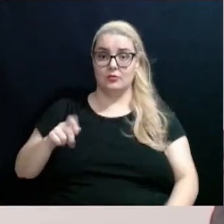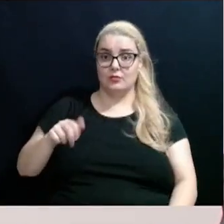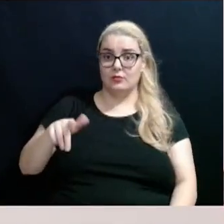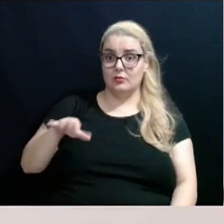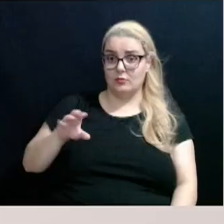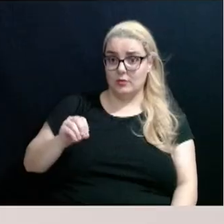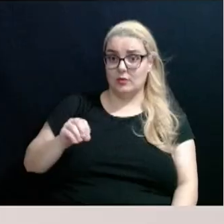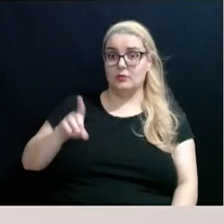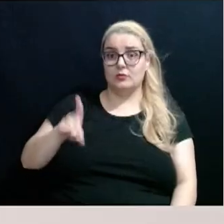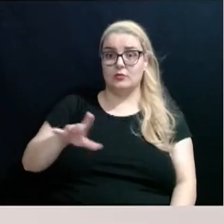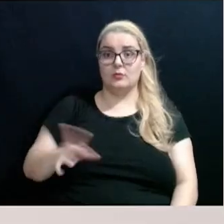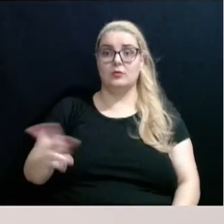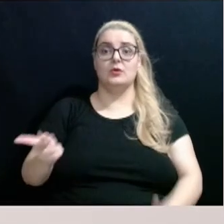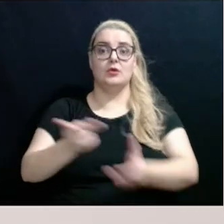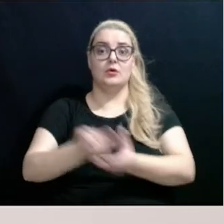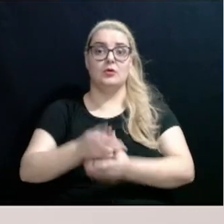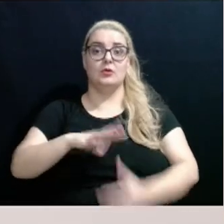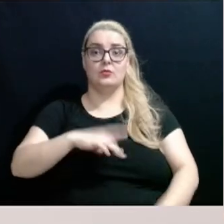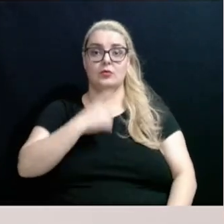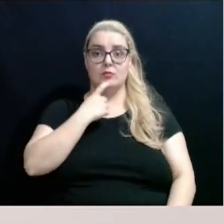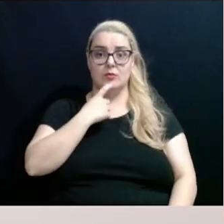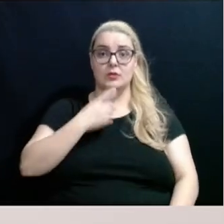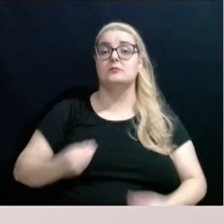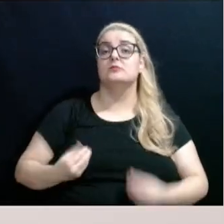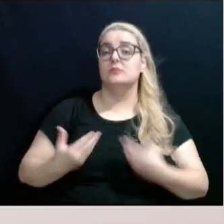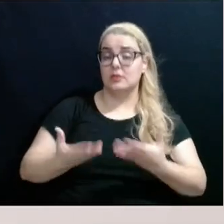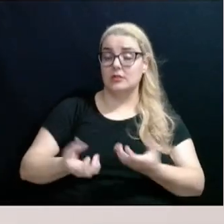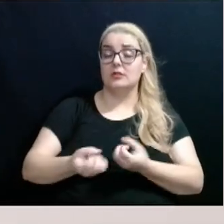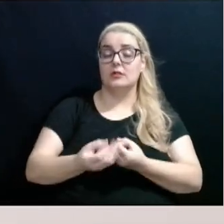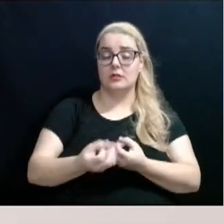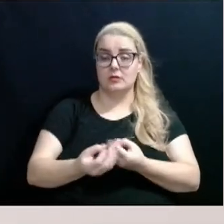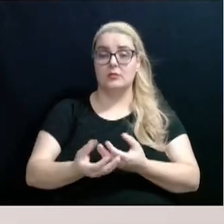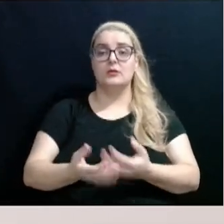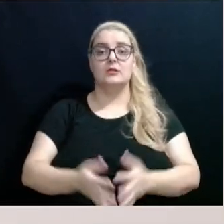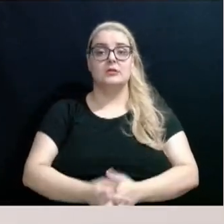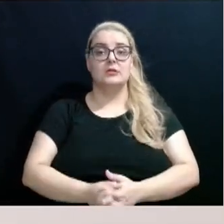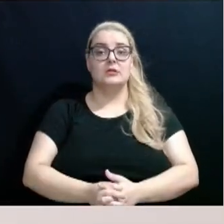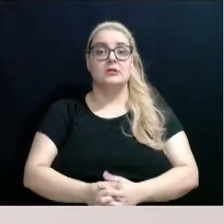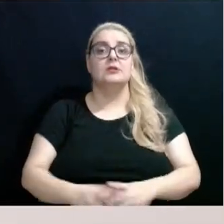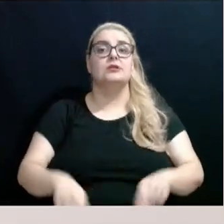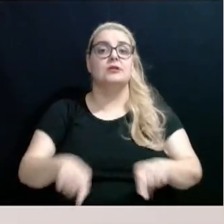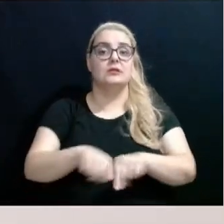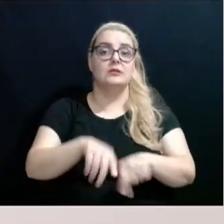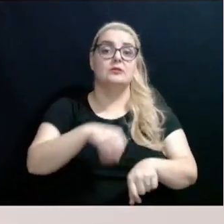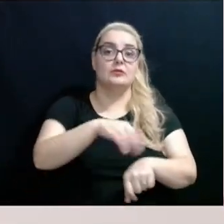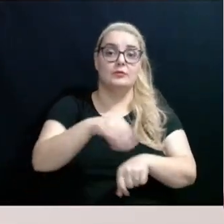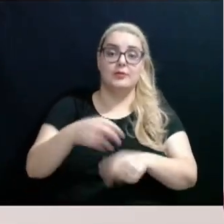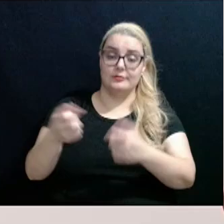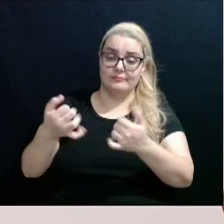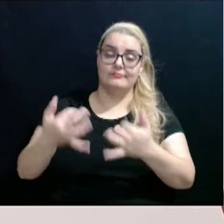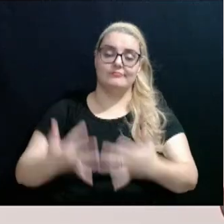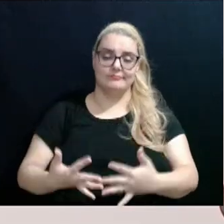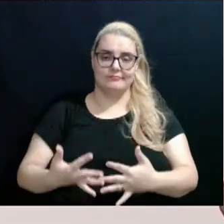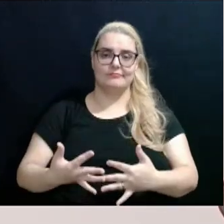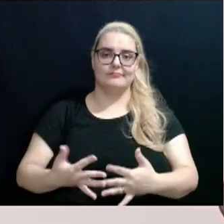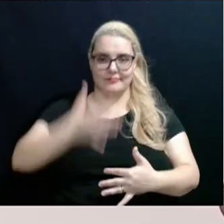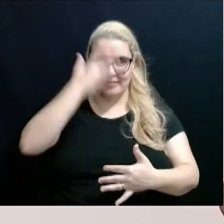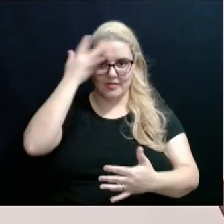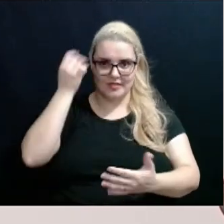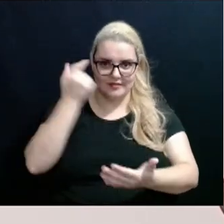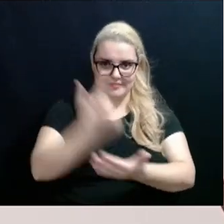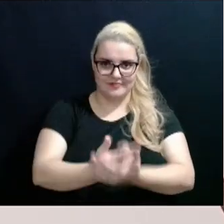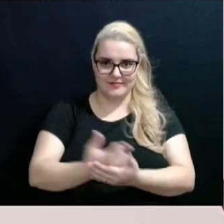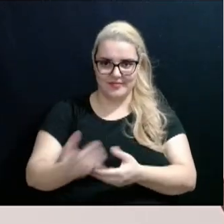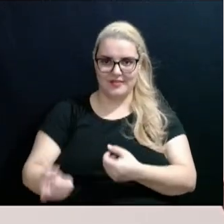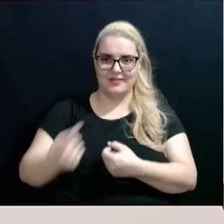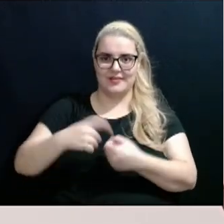diretor do Procon Campinas, que trouxe essas informações e também as dicas e orientações para os consumidores. Eu volto com